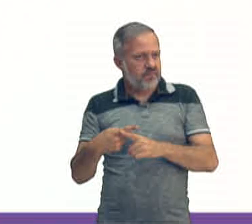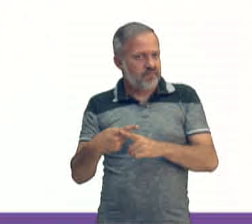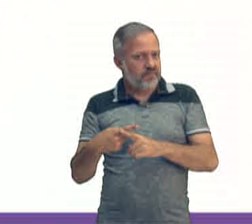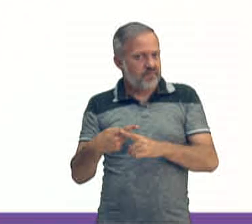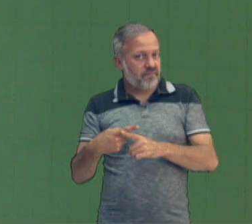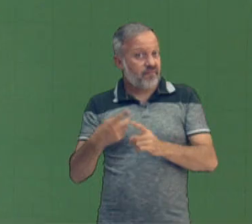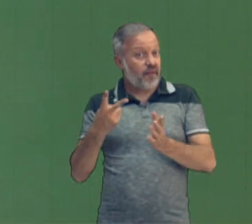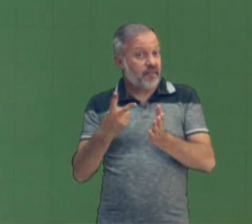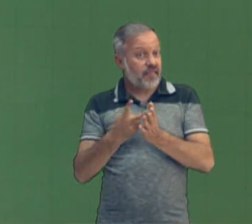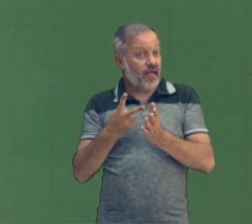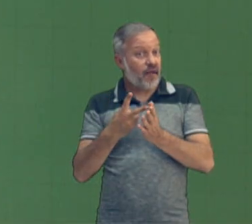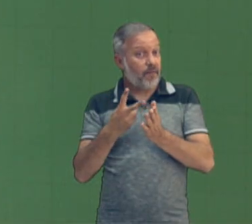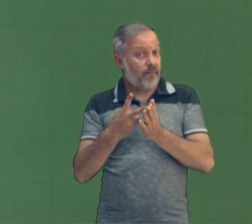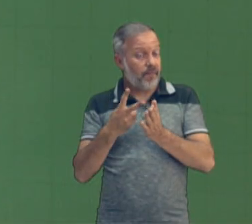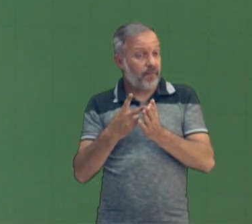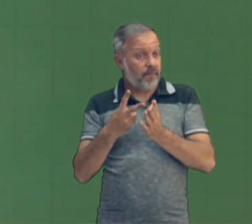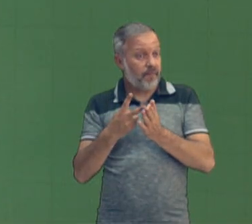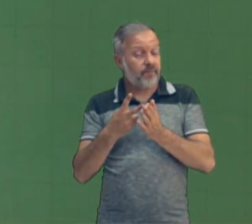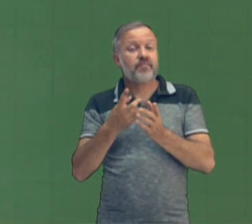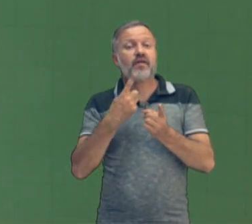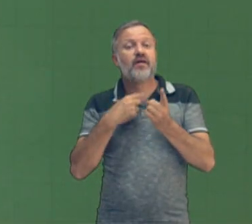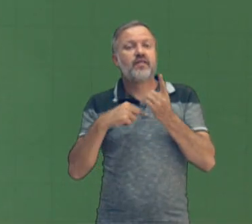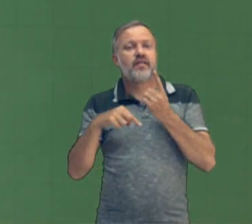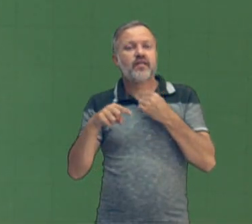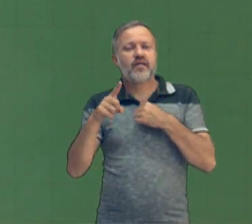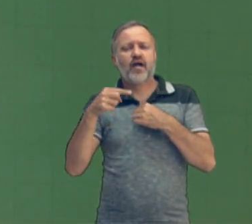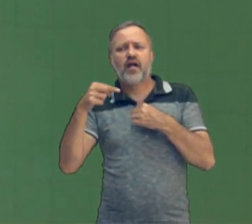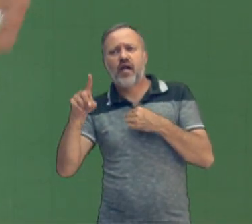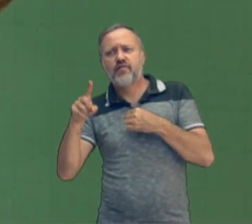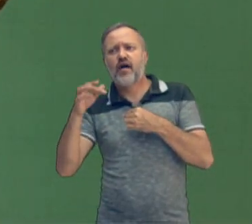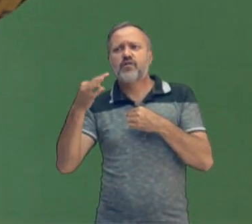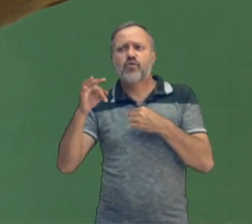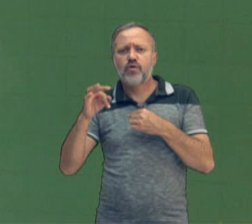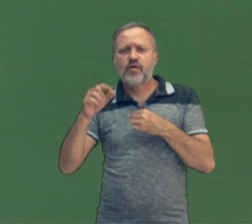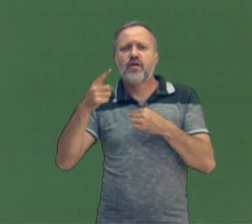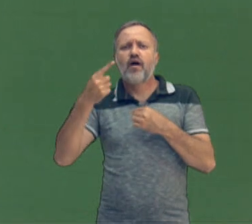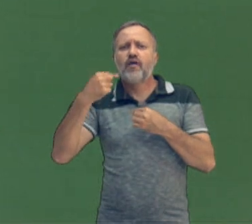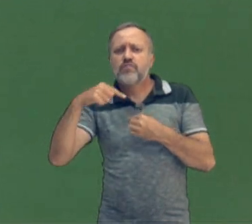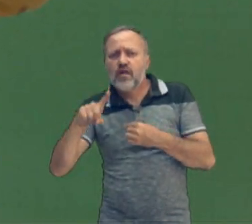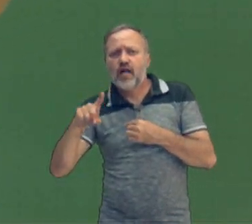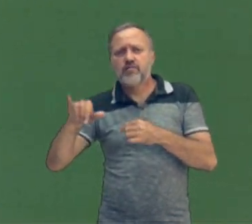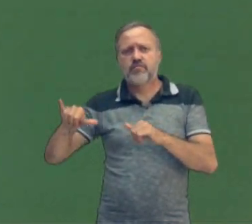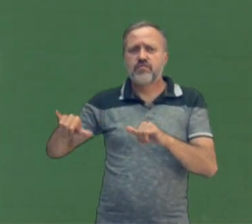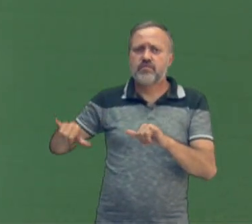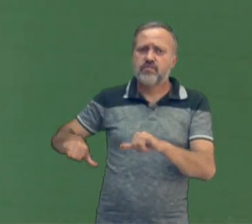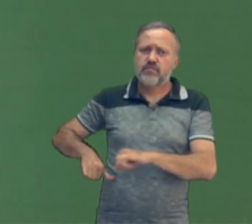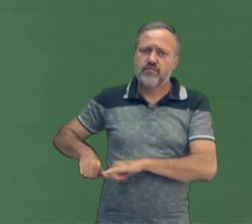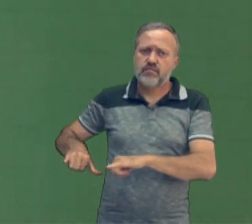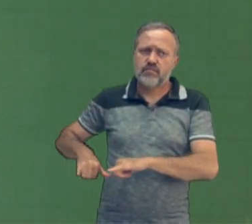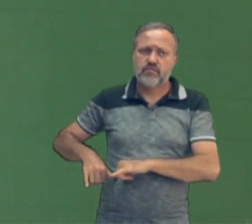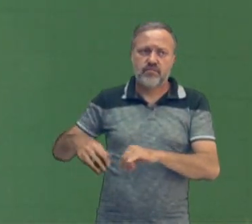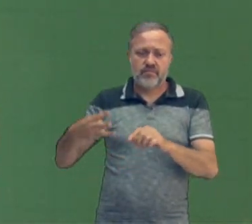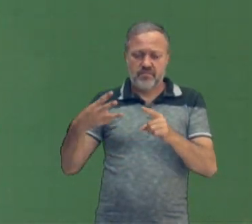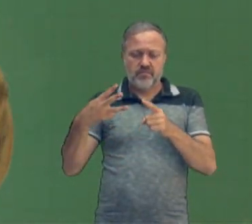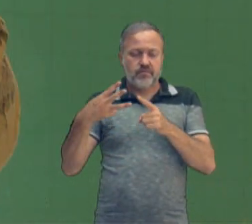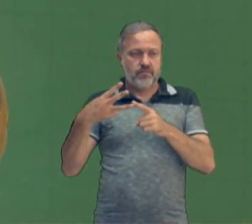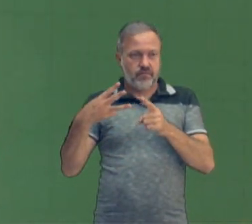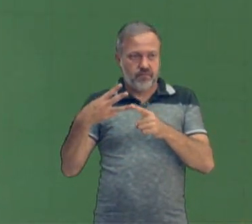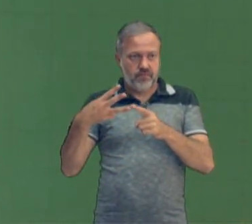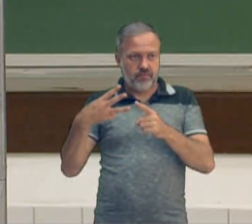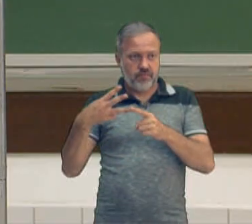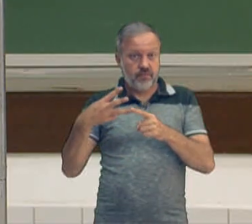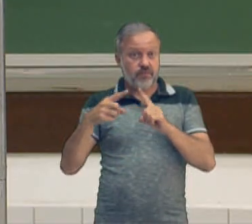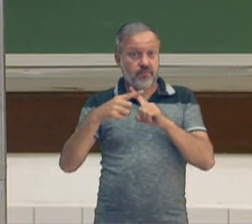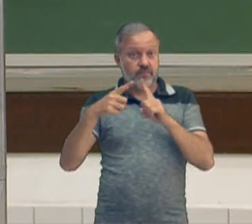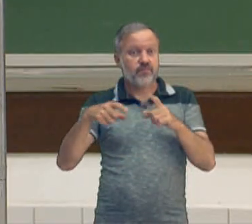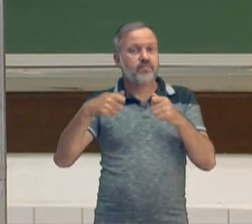Está sempre dentro. Desejo leva ao medo, que leva à dor, que leva ao sofrimento. Mas a terceira verdade é que é possível cessar